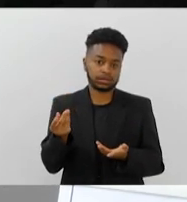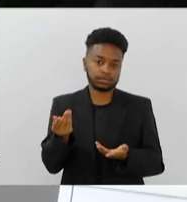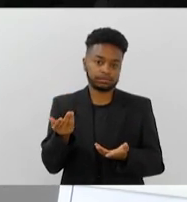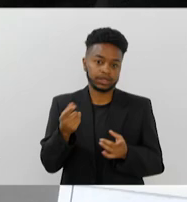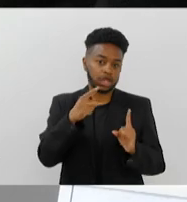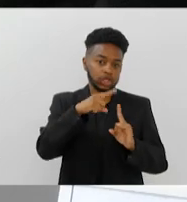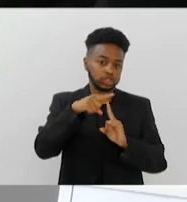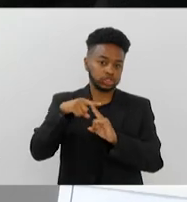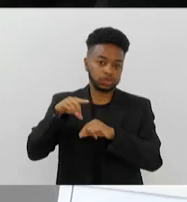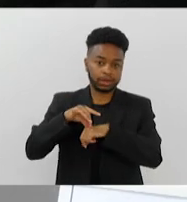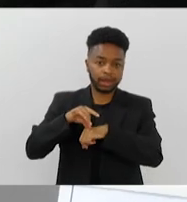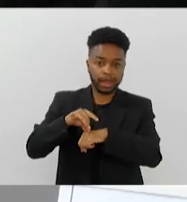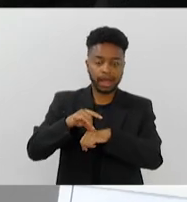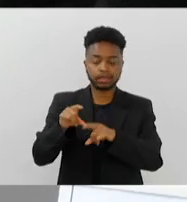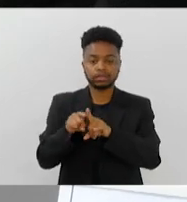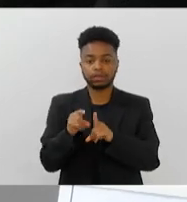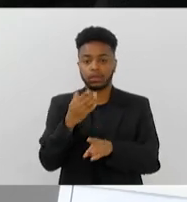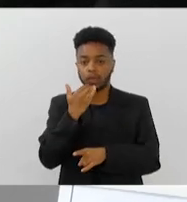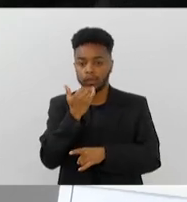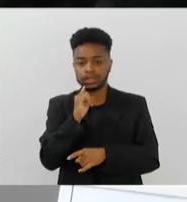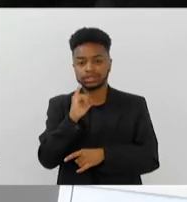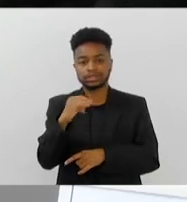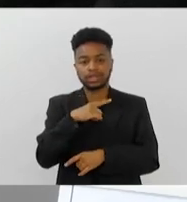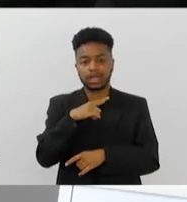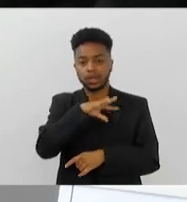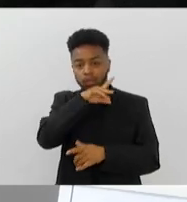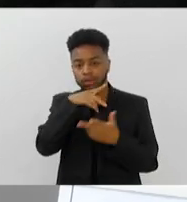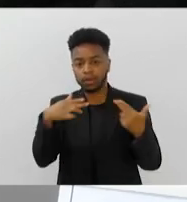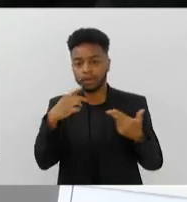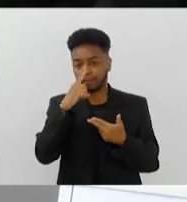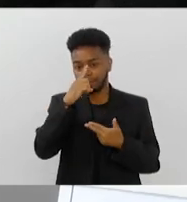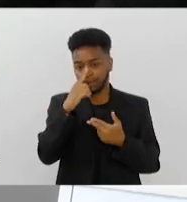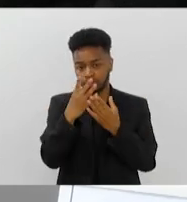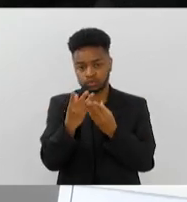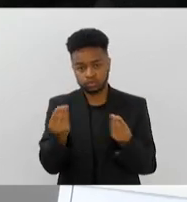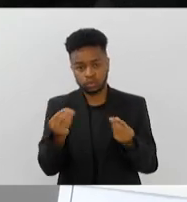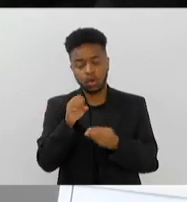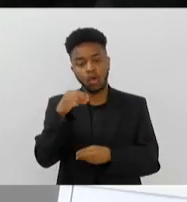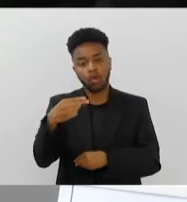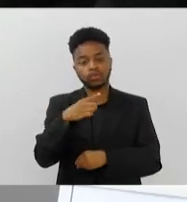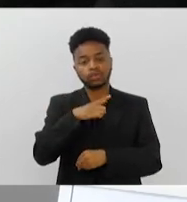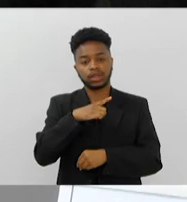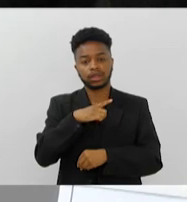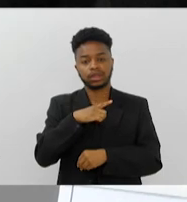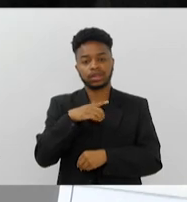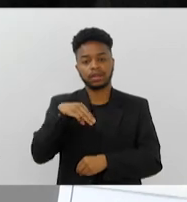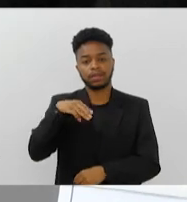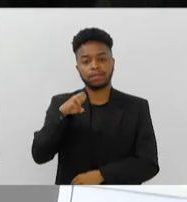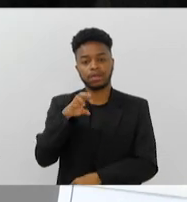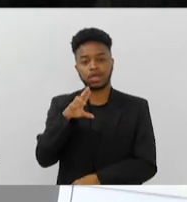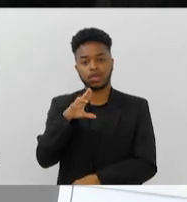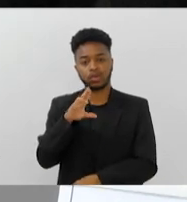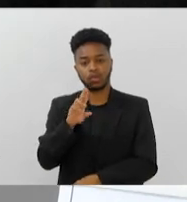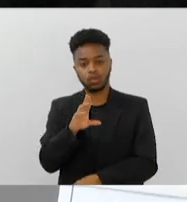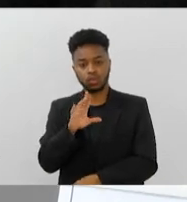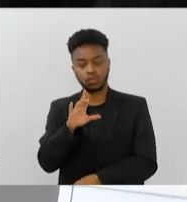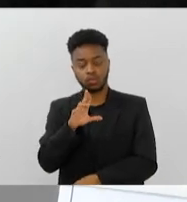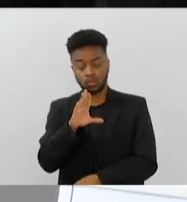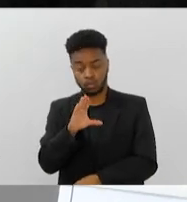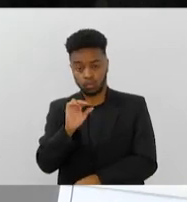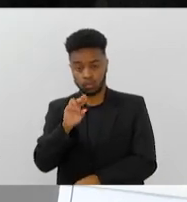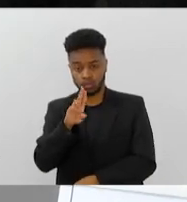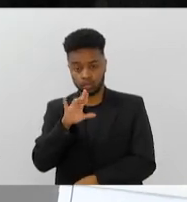tipos de carnes, alimentos que estejam em extinção ou que tenham alto teor de mercúrio, de contaminação,